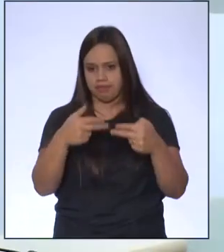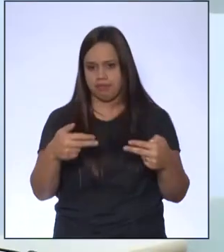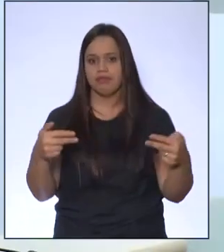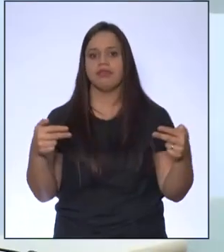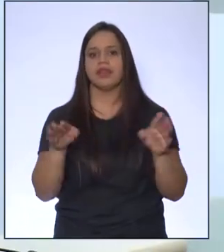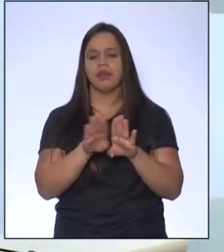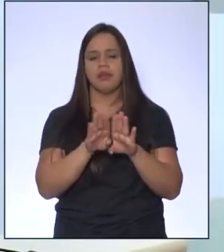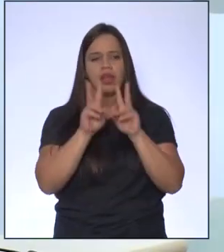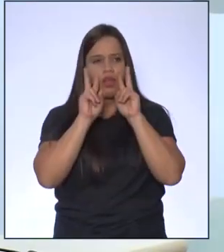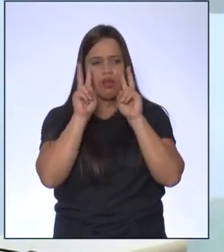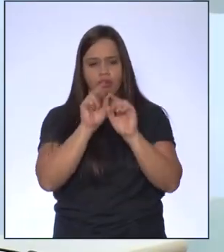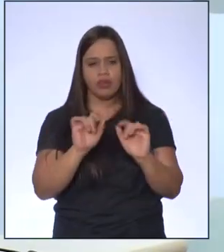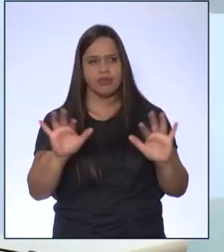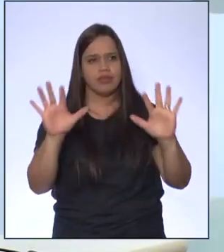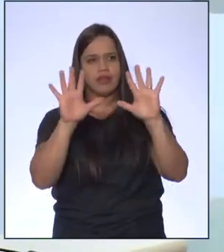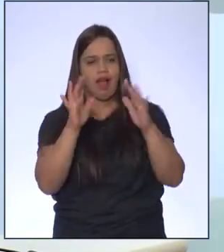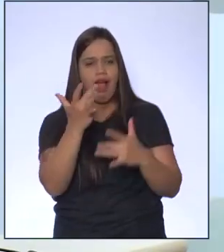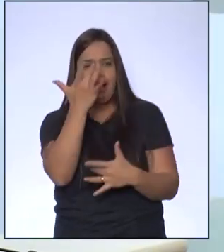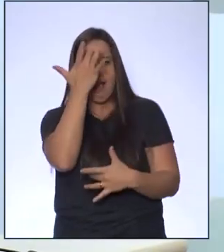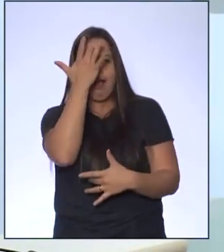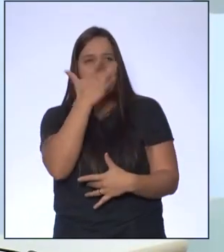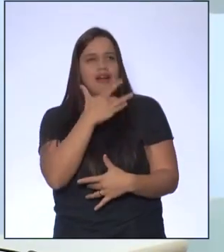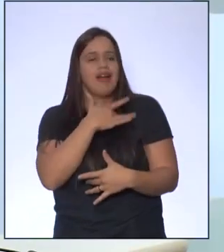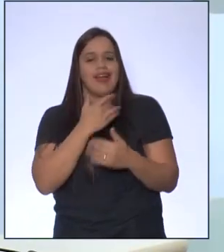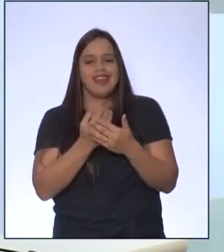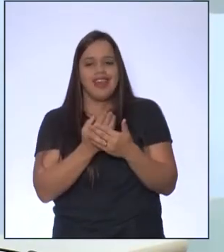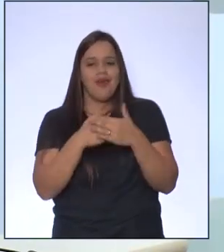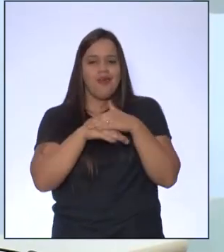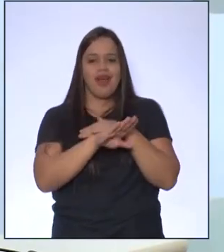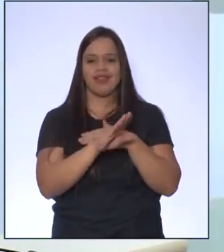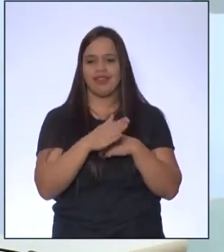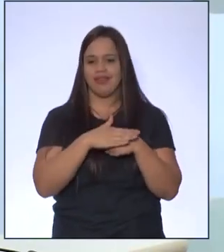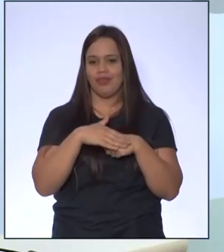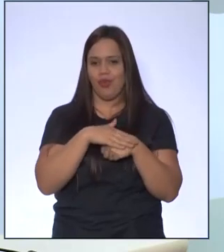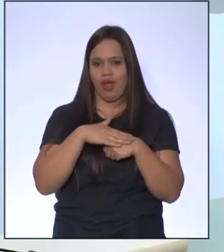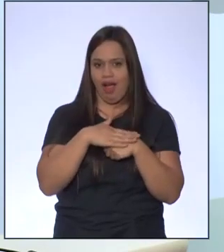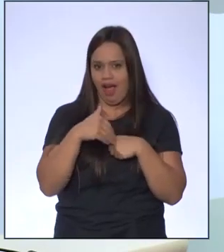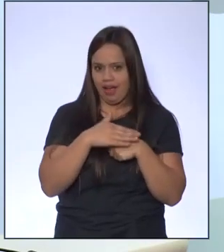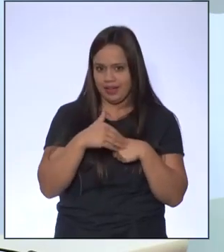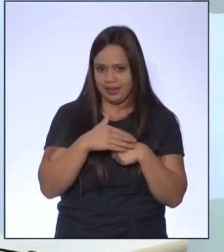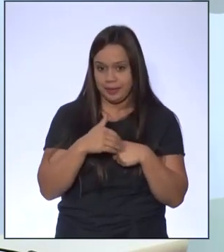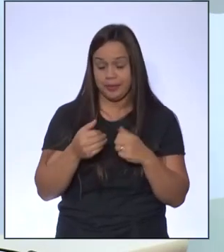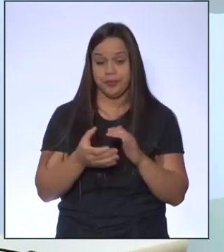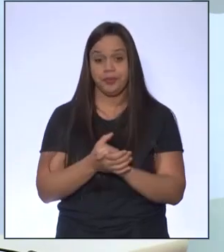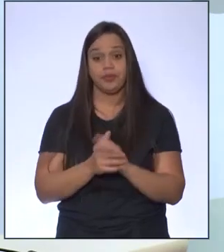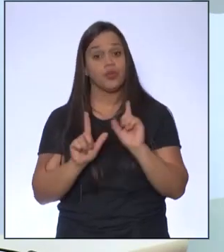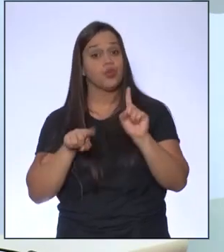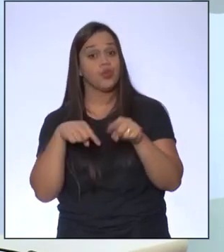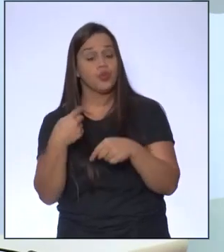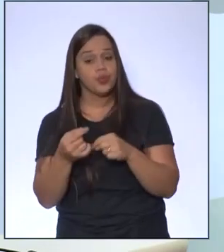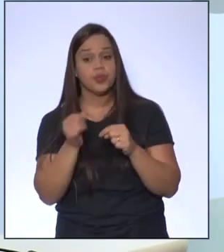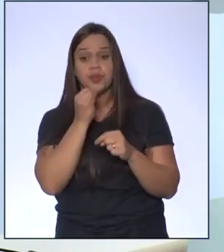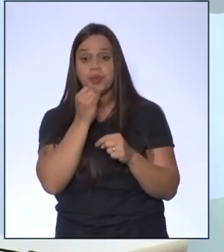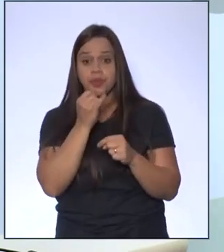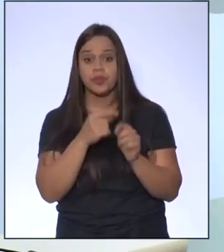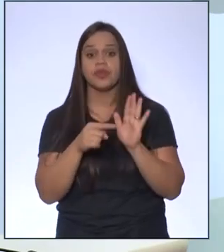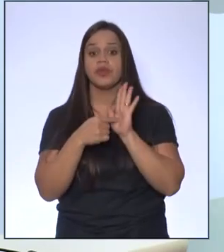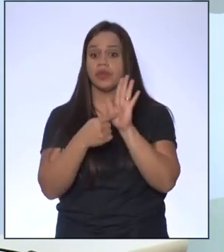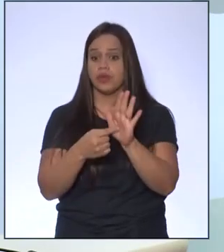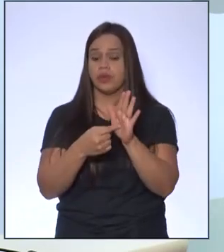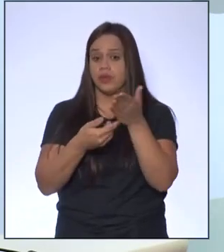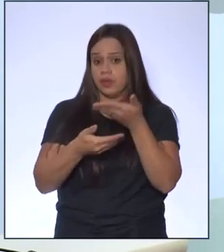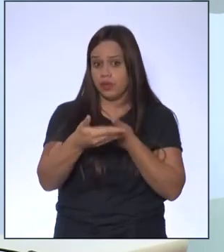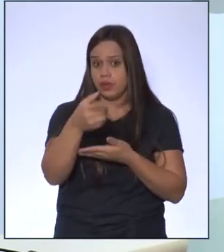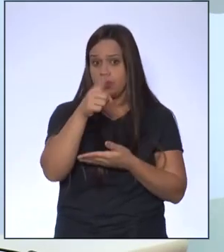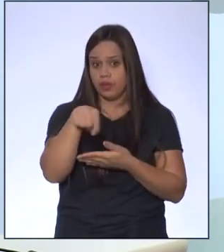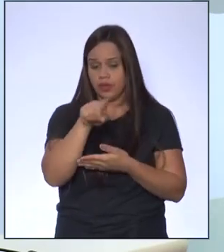me tocasse e eu guardasse com tanto carinho. Um outro exemplo que eu tenho para compartilhar com vocês é a segunda imagem, que